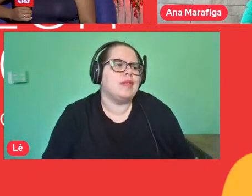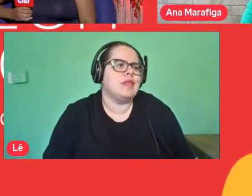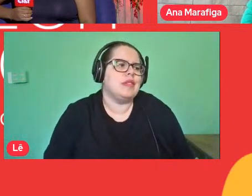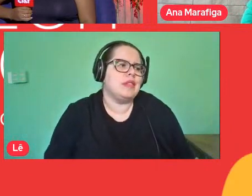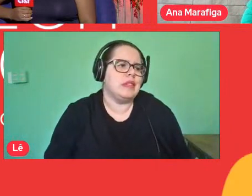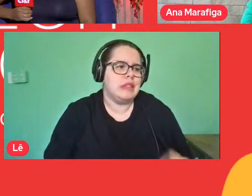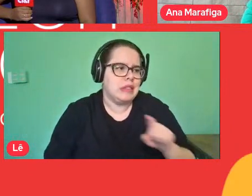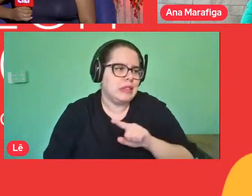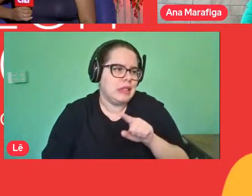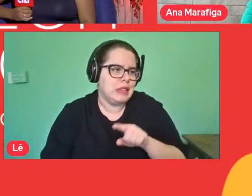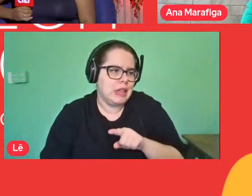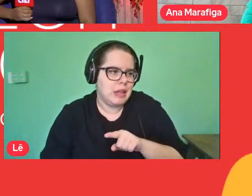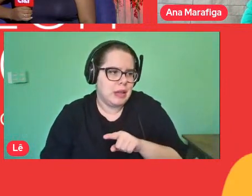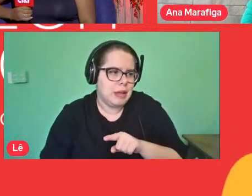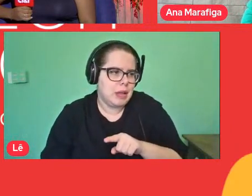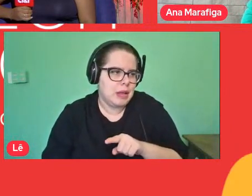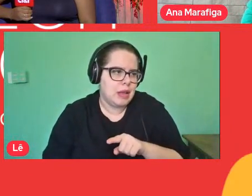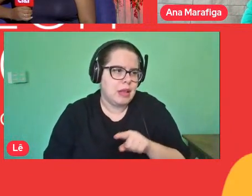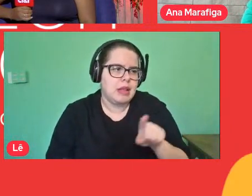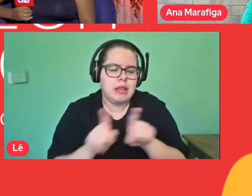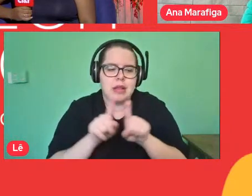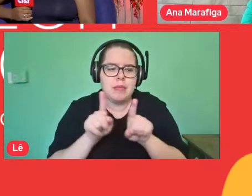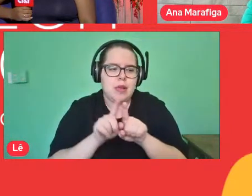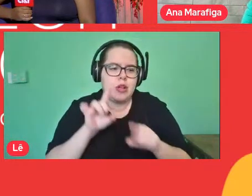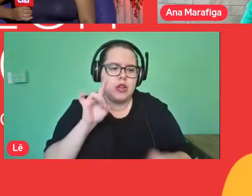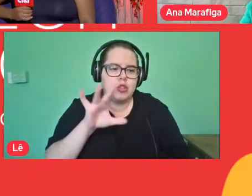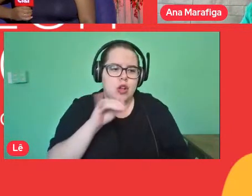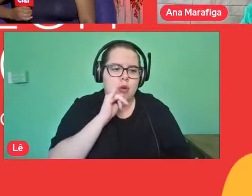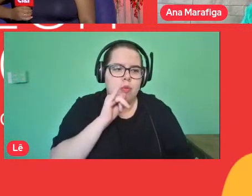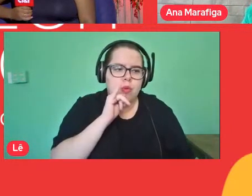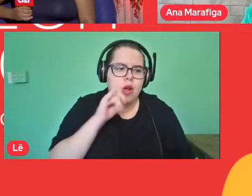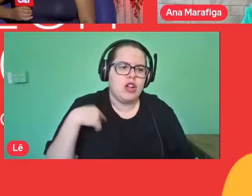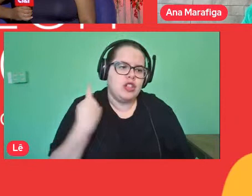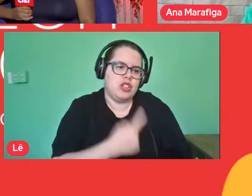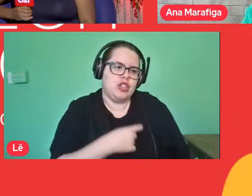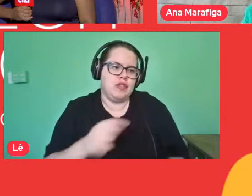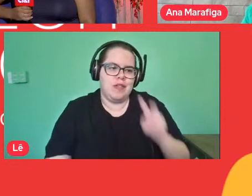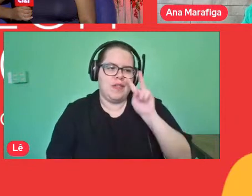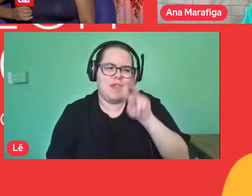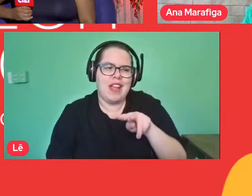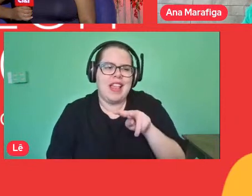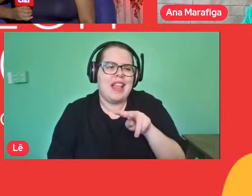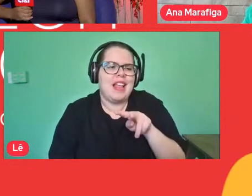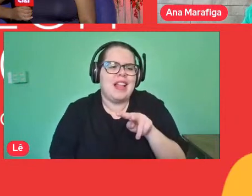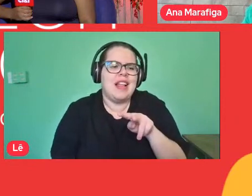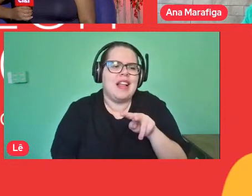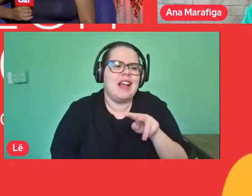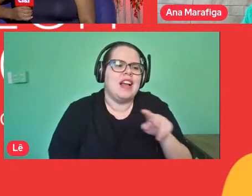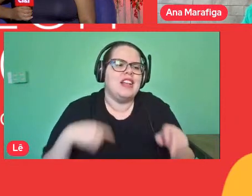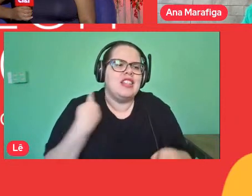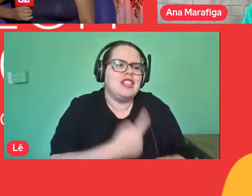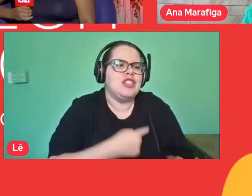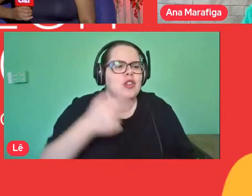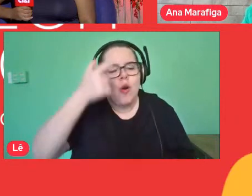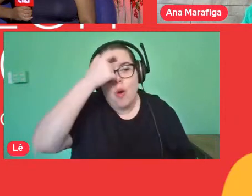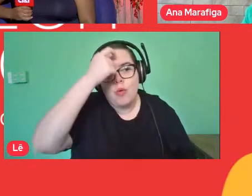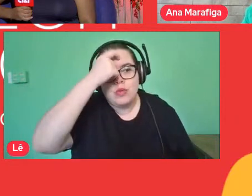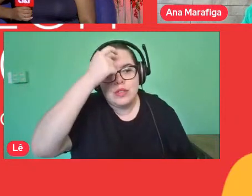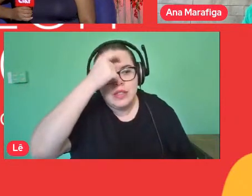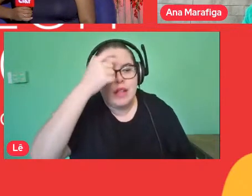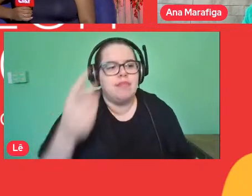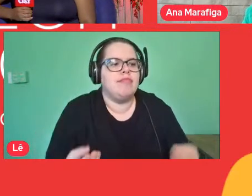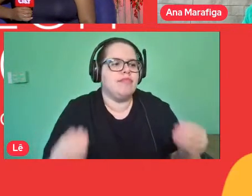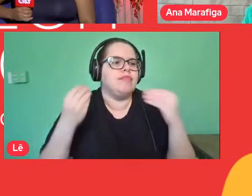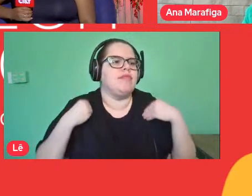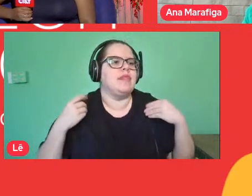E essa fase desses anos de pandemia, né, de ter vindo para casa, a possibilidade de estar mais dentro de casa, trouxe muita consciência sobre isso para mim,